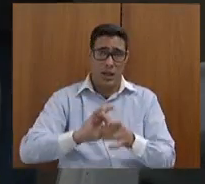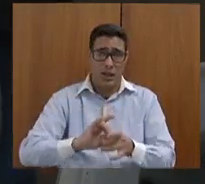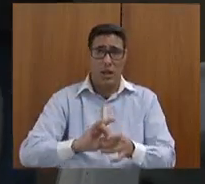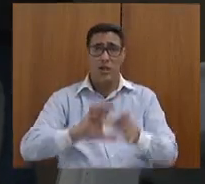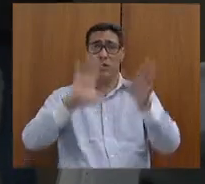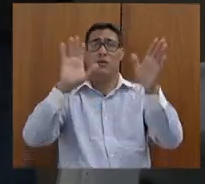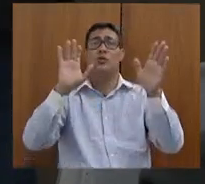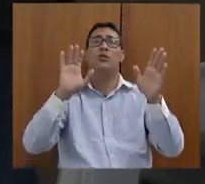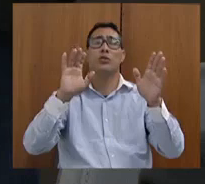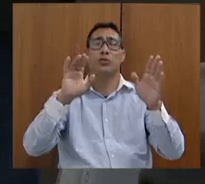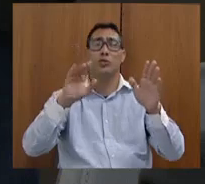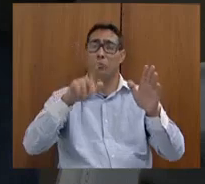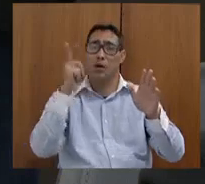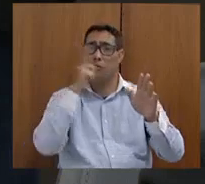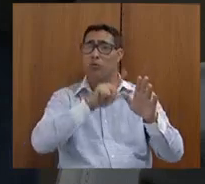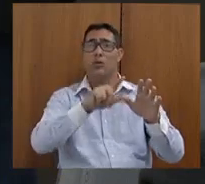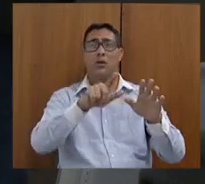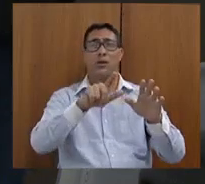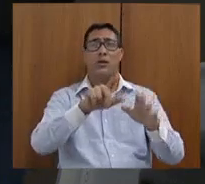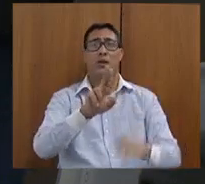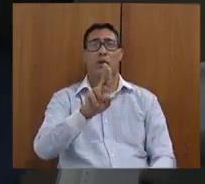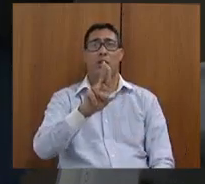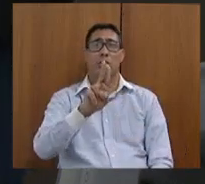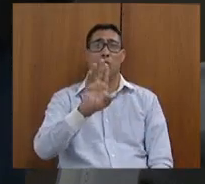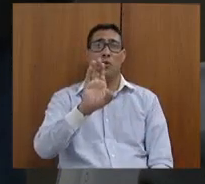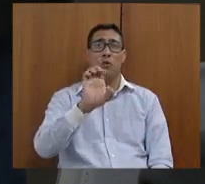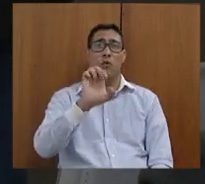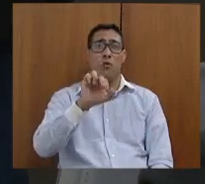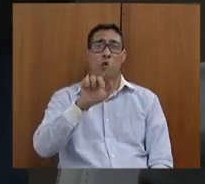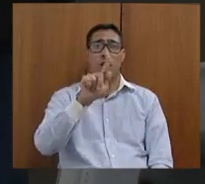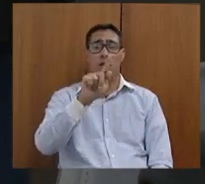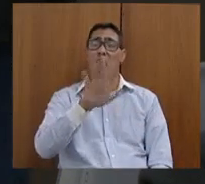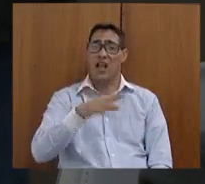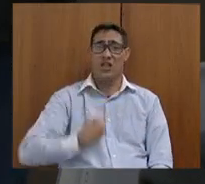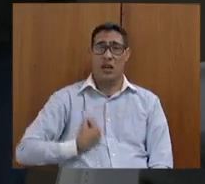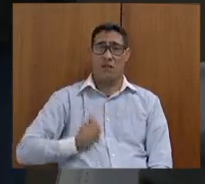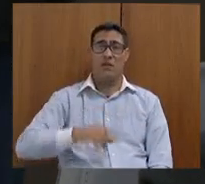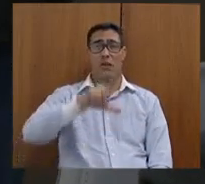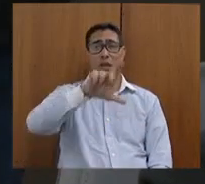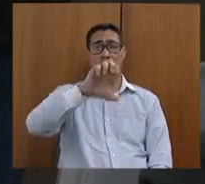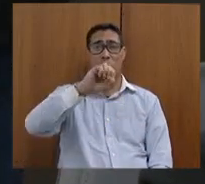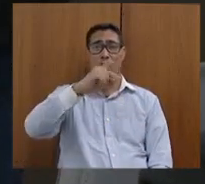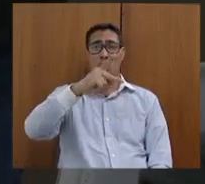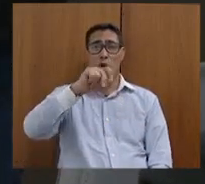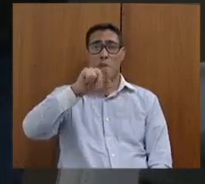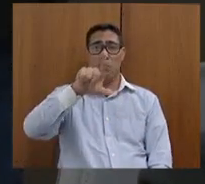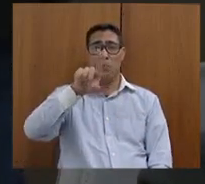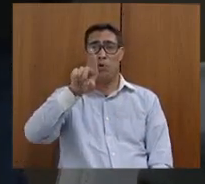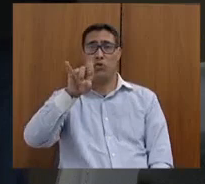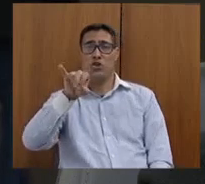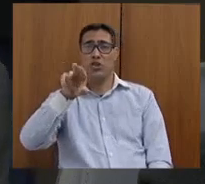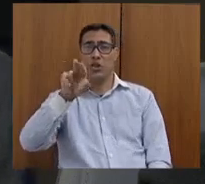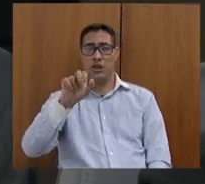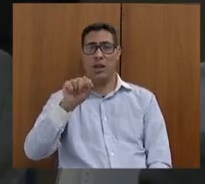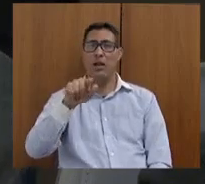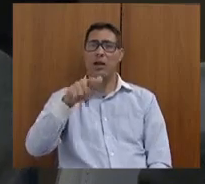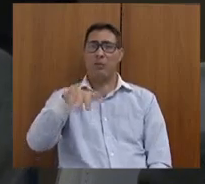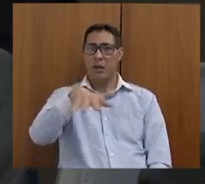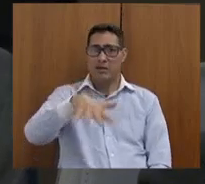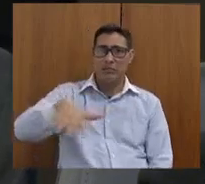é para instalação da UEMG ela já está em Leopoldina mas está ainda numa situação